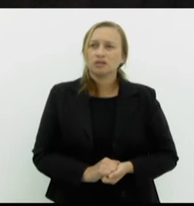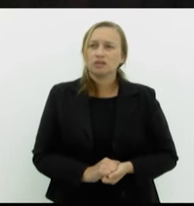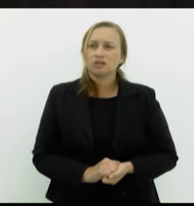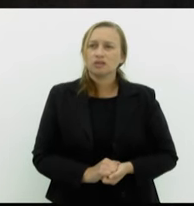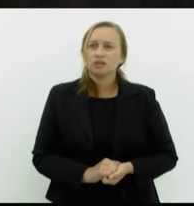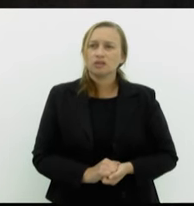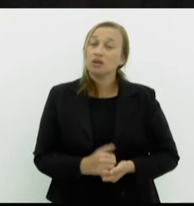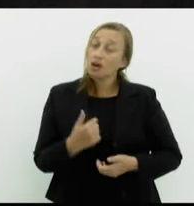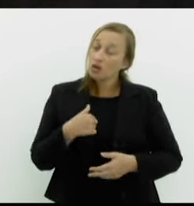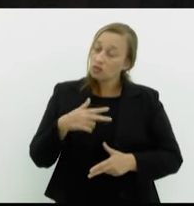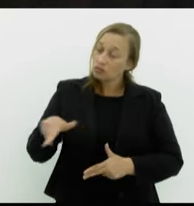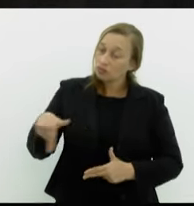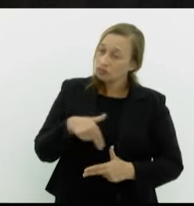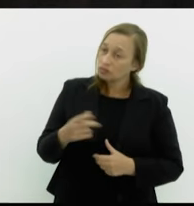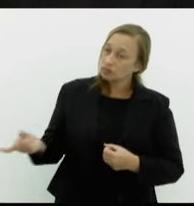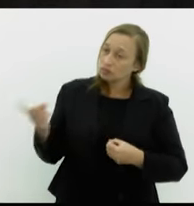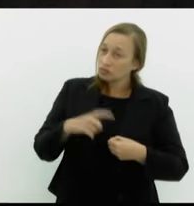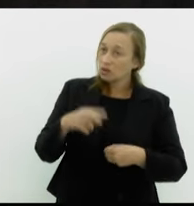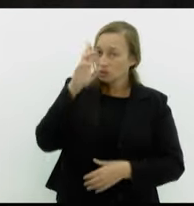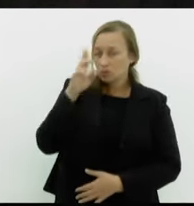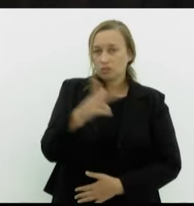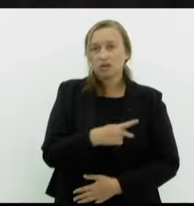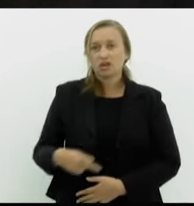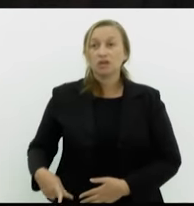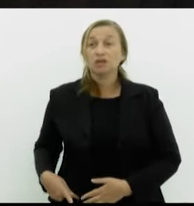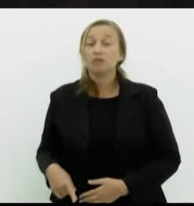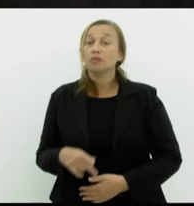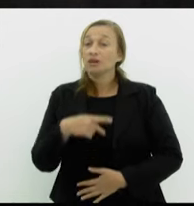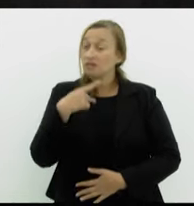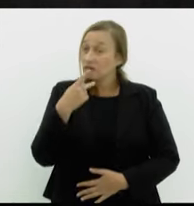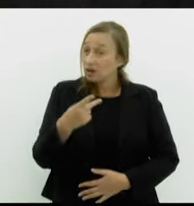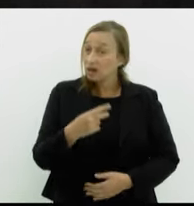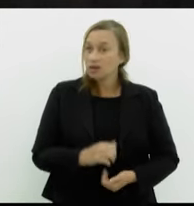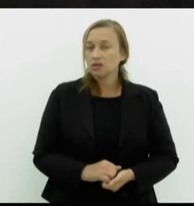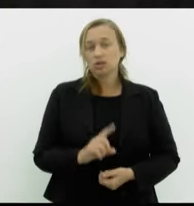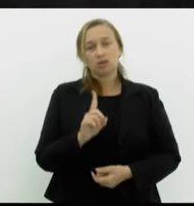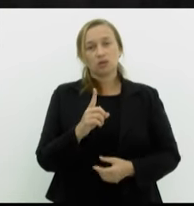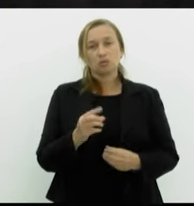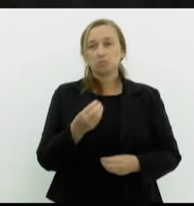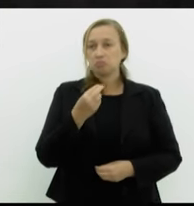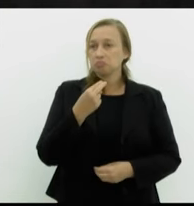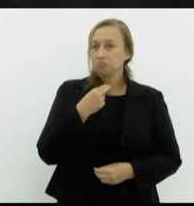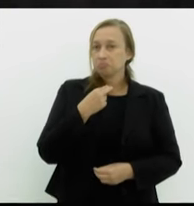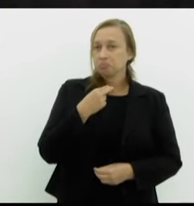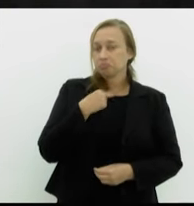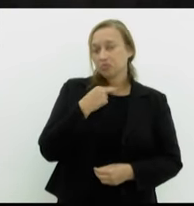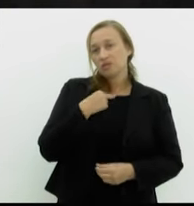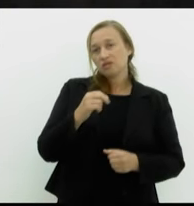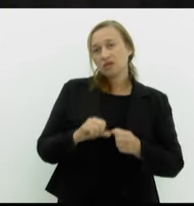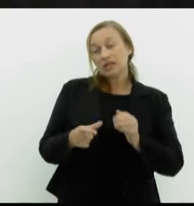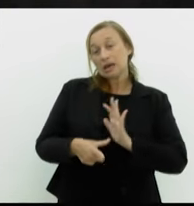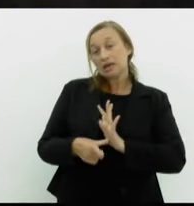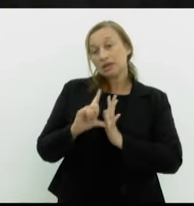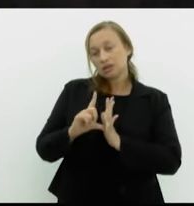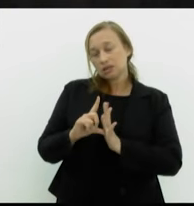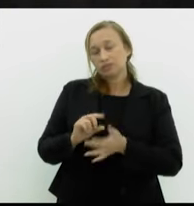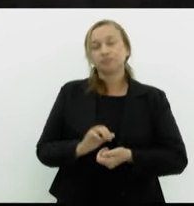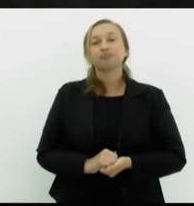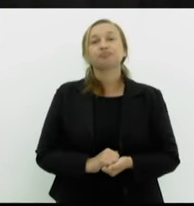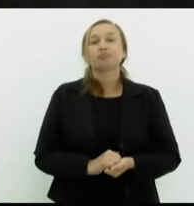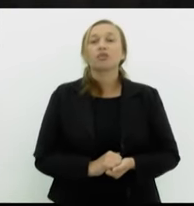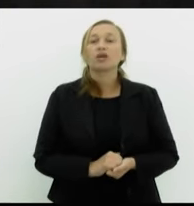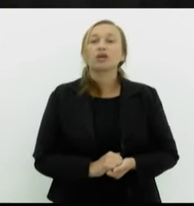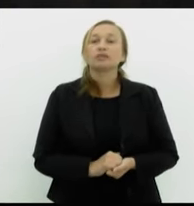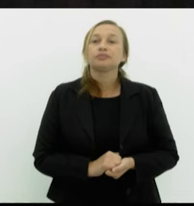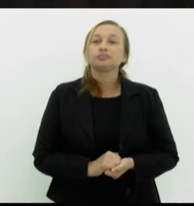Eu volto a essa tribuna, senhor presidente, para fazer a parte que não foi possível no momento oportuno,